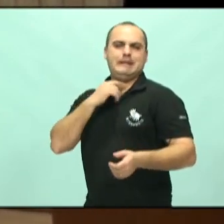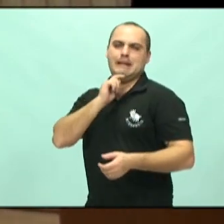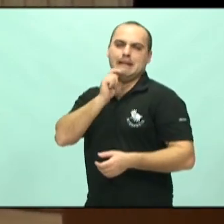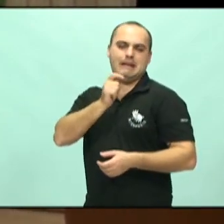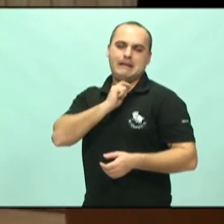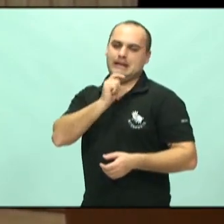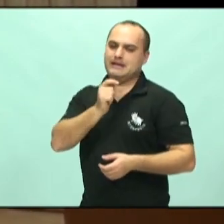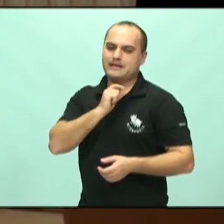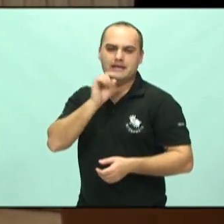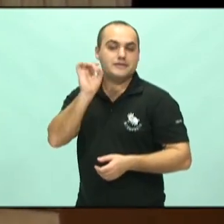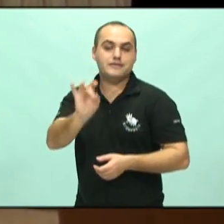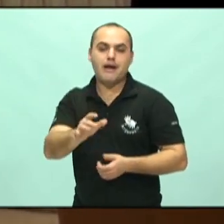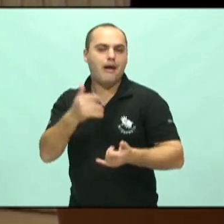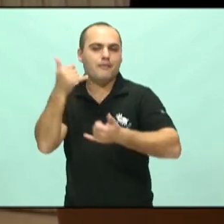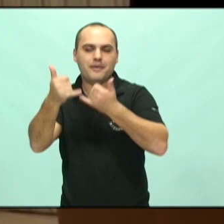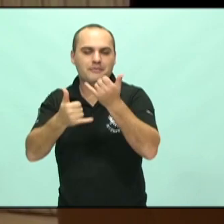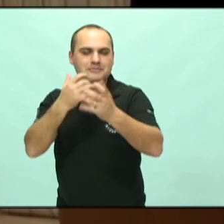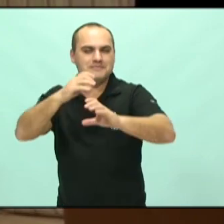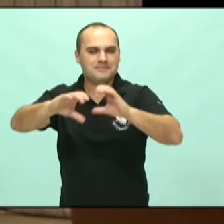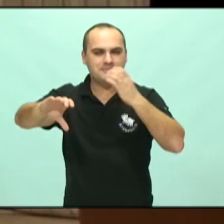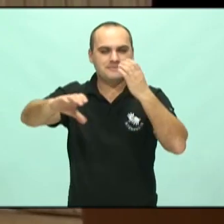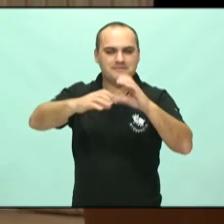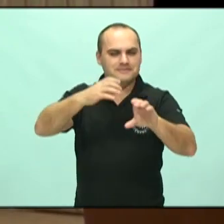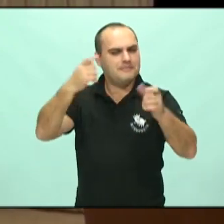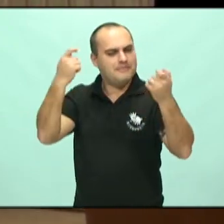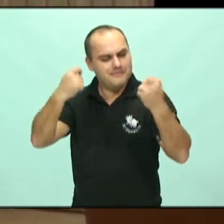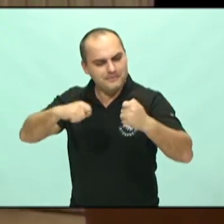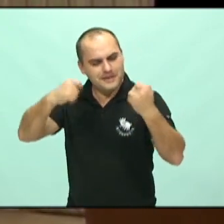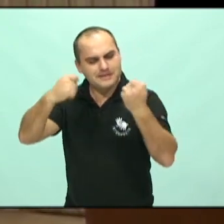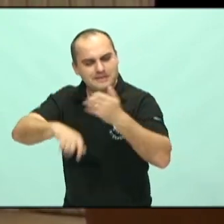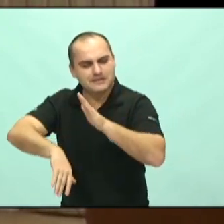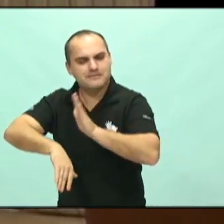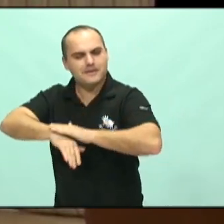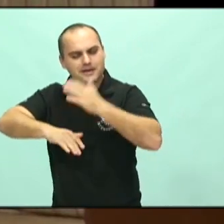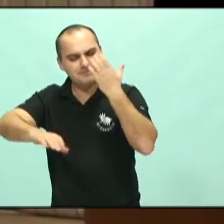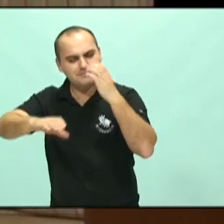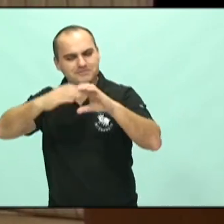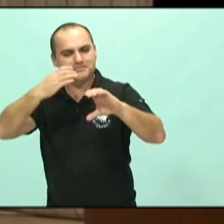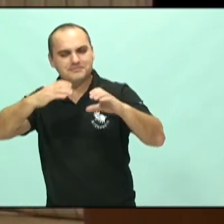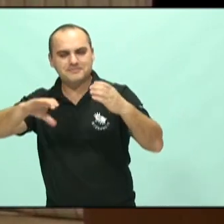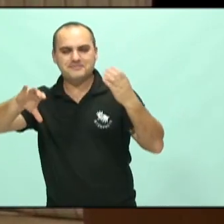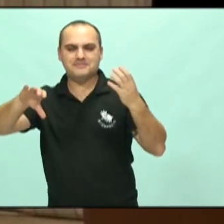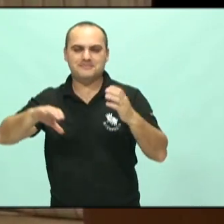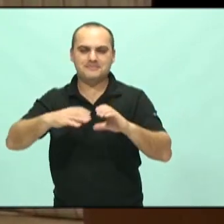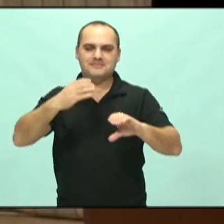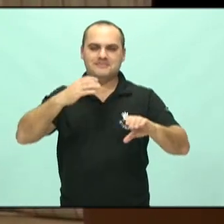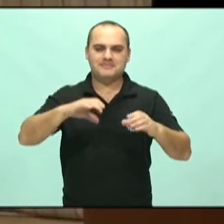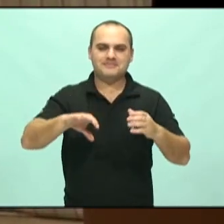basta, ser bonitinha só não basta, é preciso bem mais.